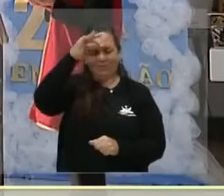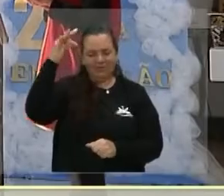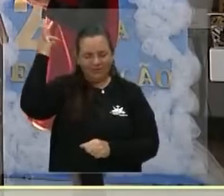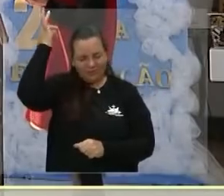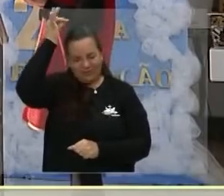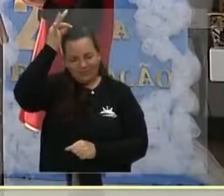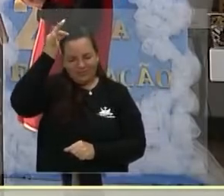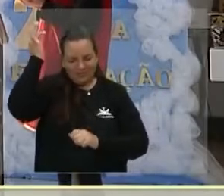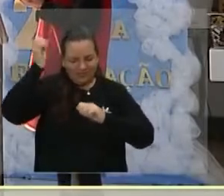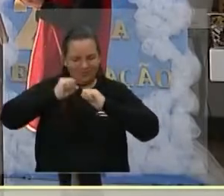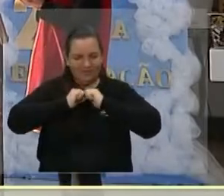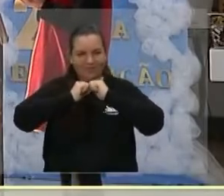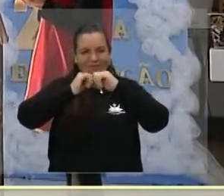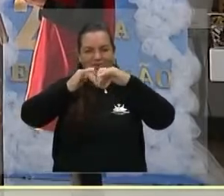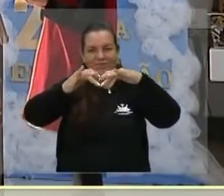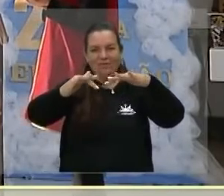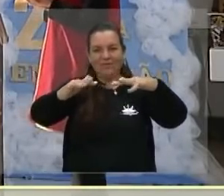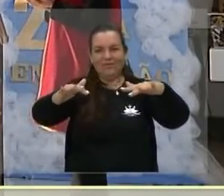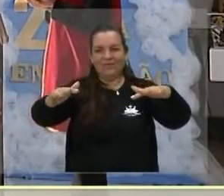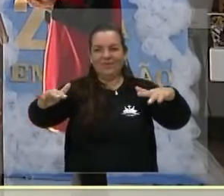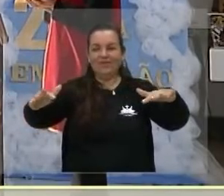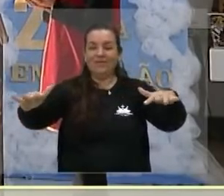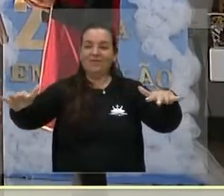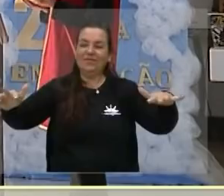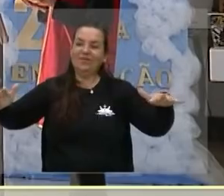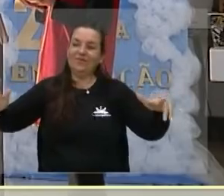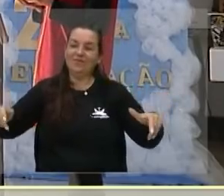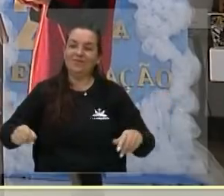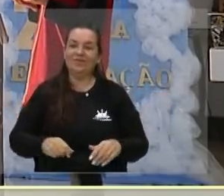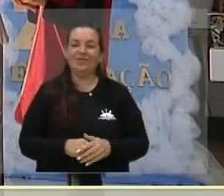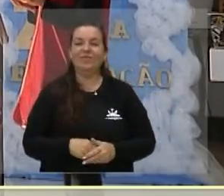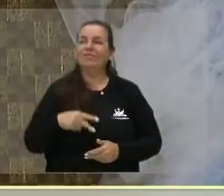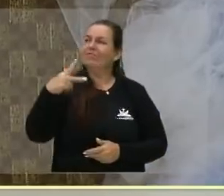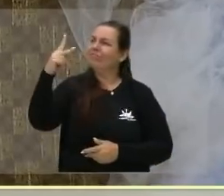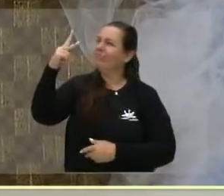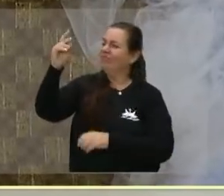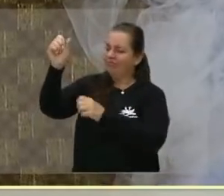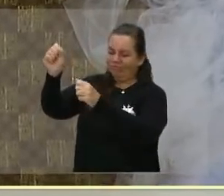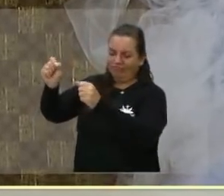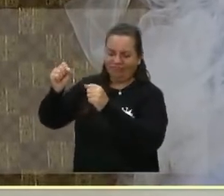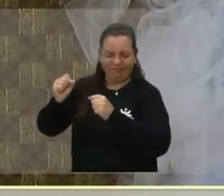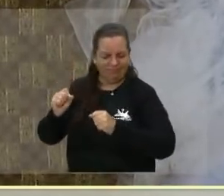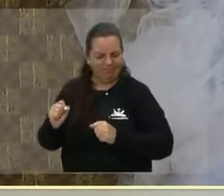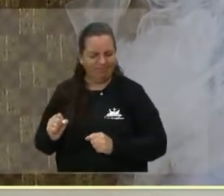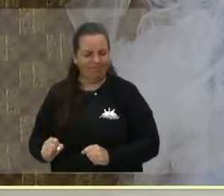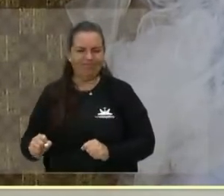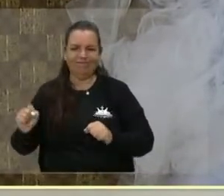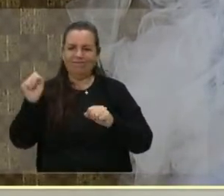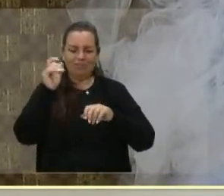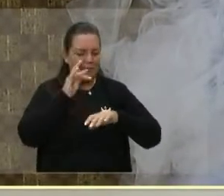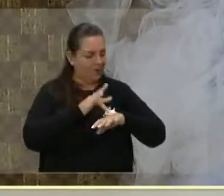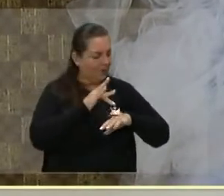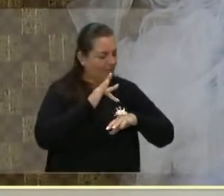o textos do meu oi